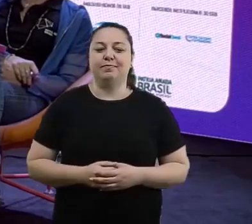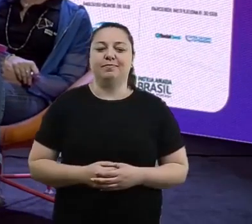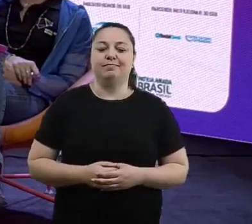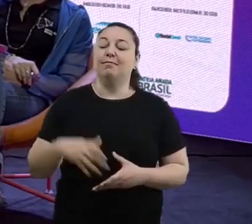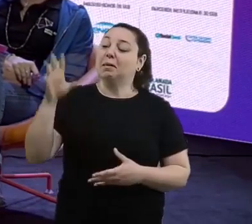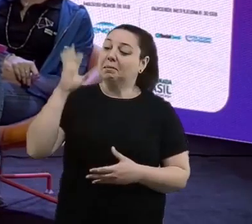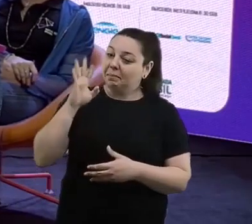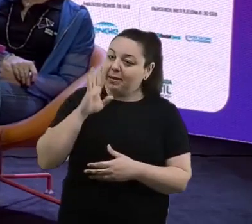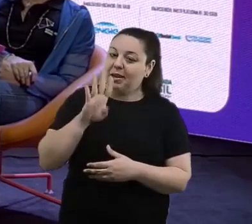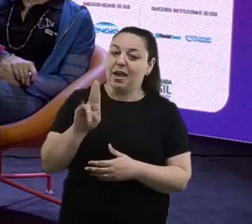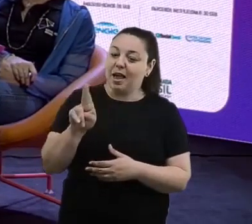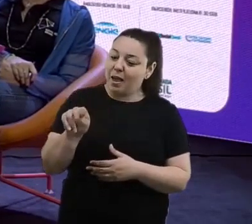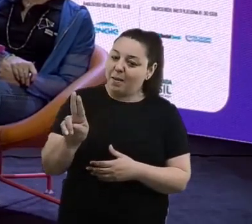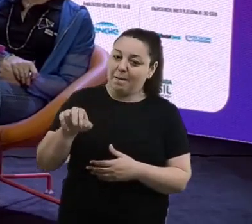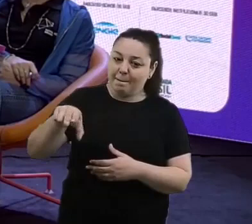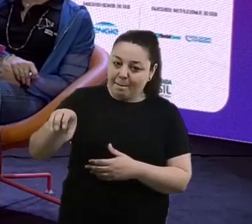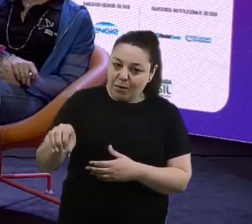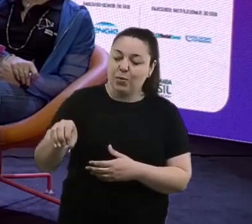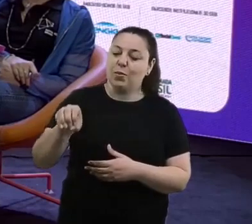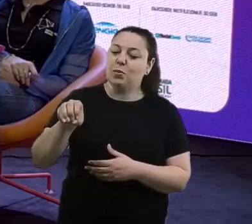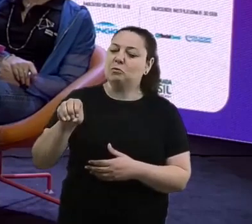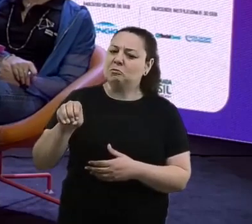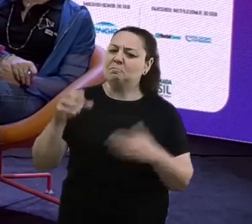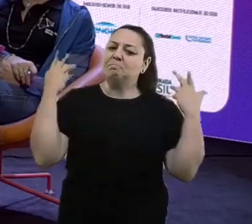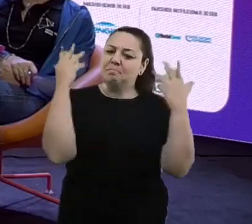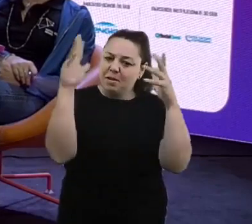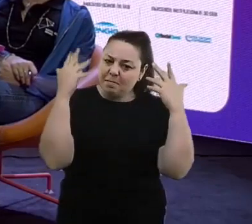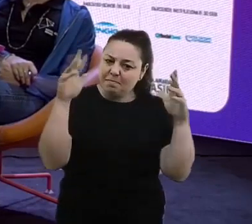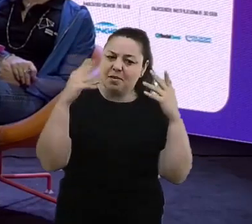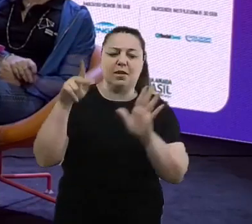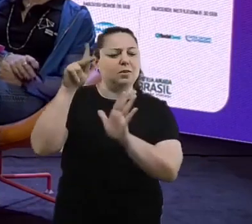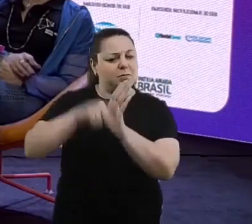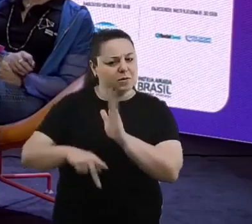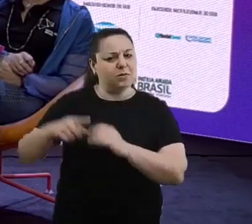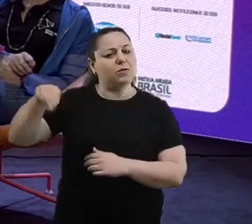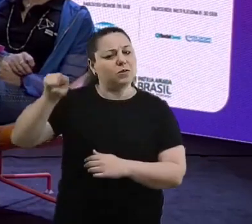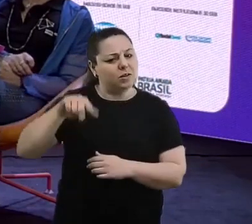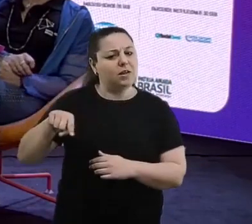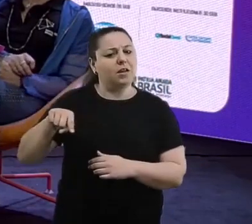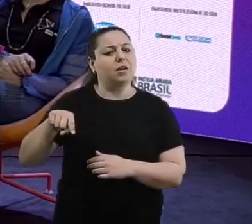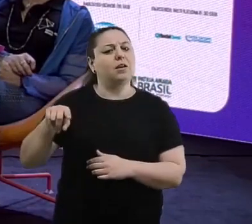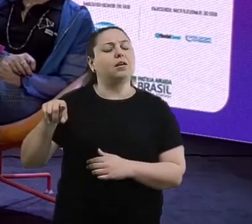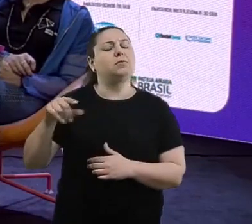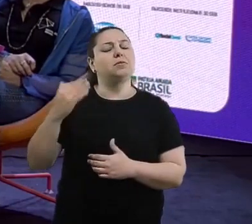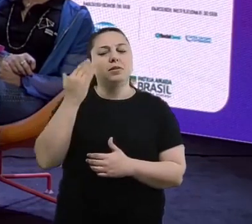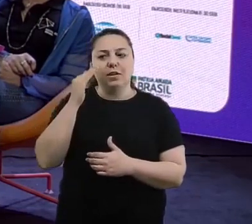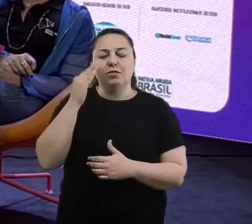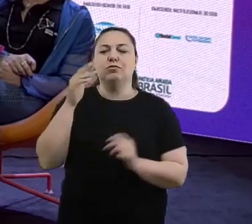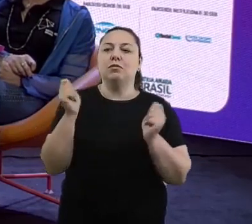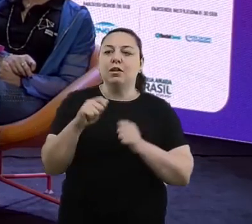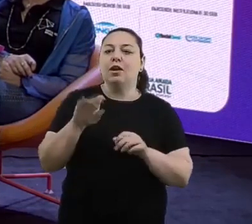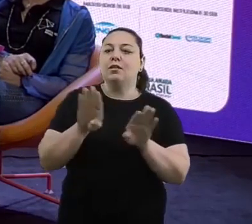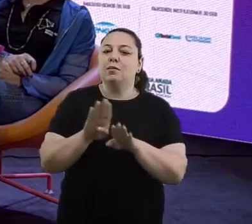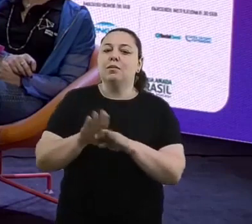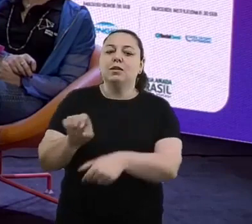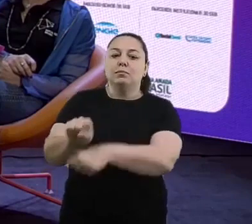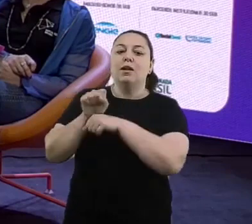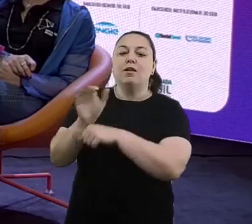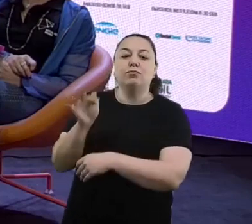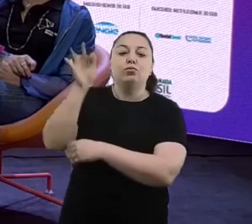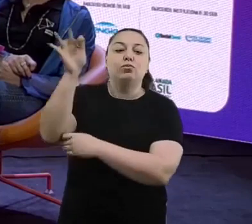nos estabelecimentos como granjas e propriedades rurais, levando, em último caso, em momentos mais de atitudes extremas, até